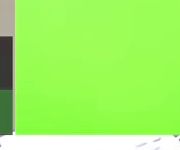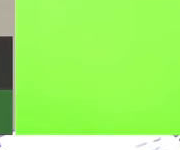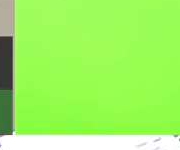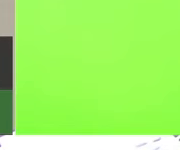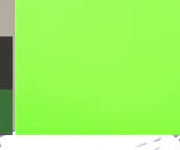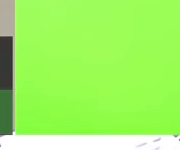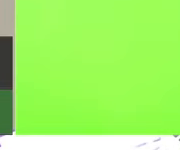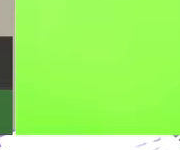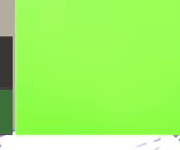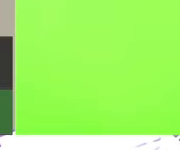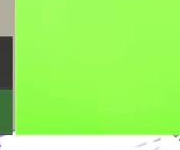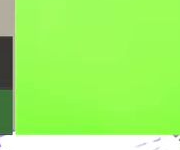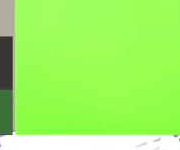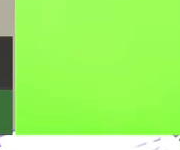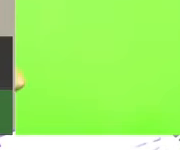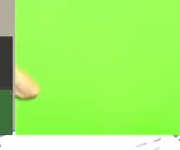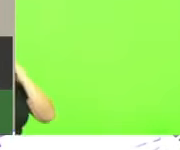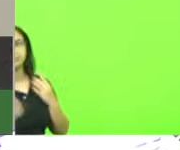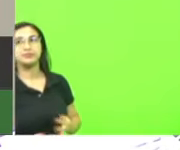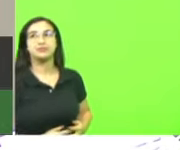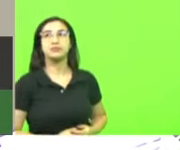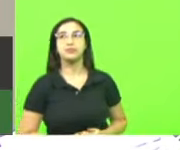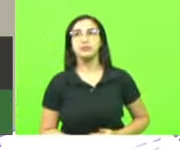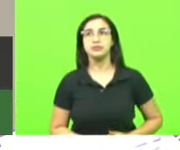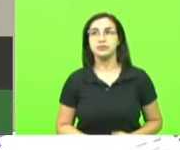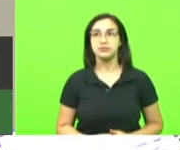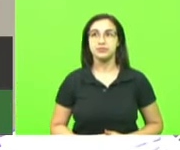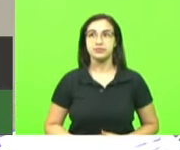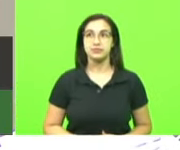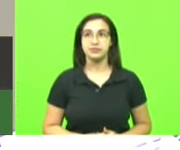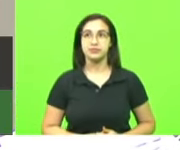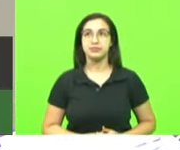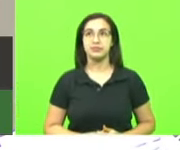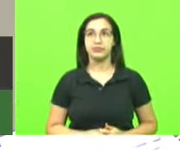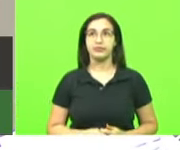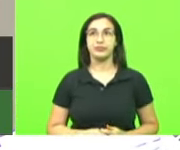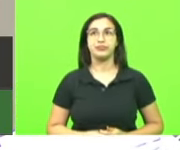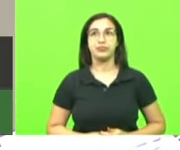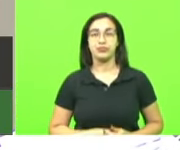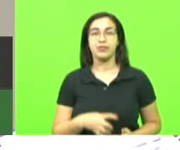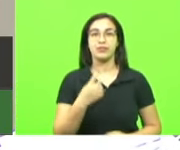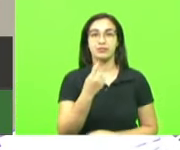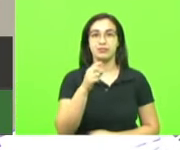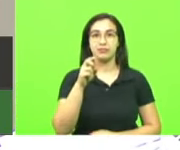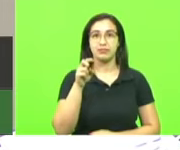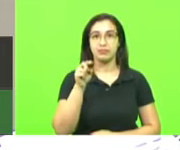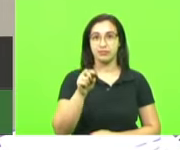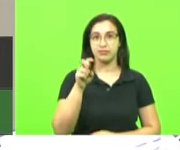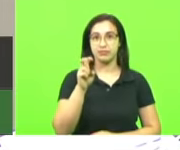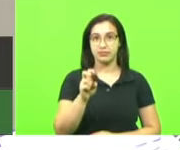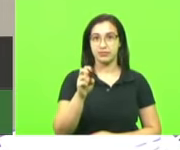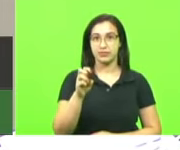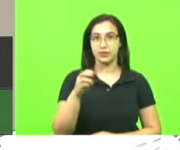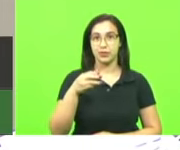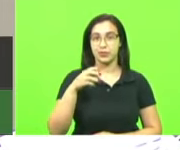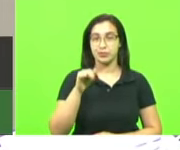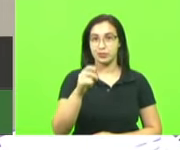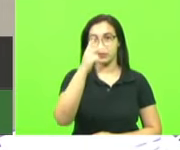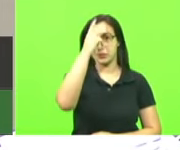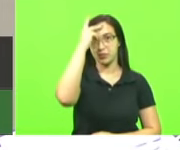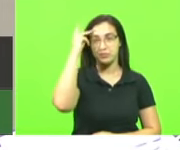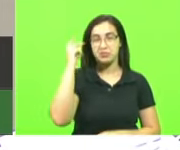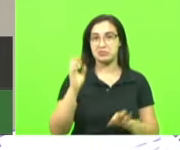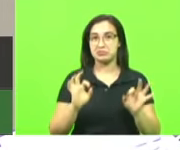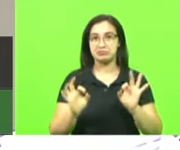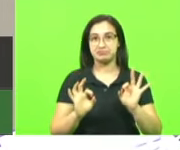93.1. A rádio atingirá um público estimado de 1,5 milhão de pessoas, sem custo